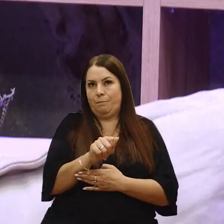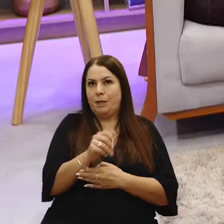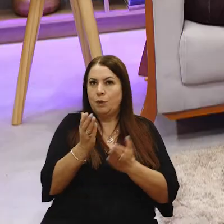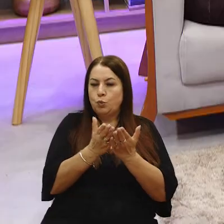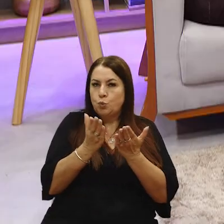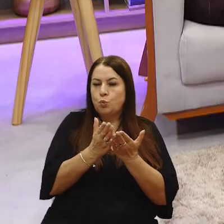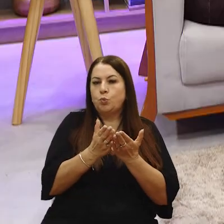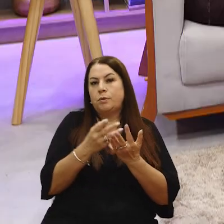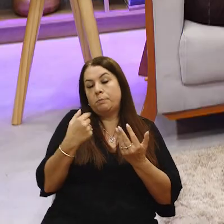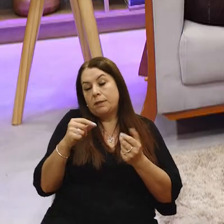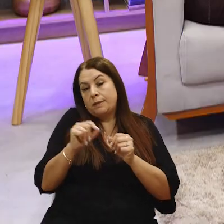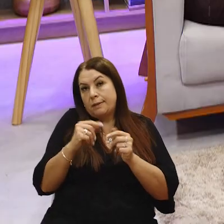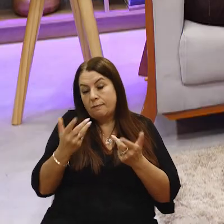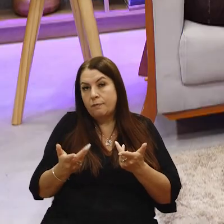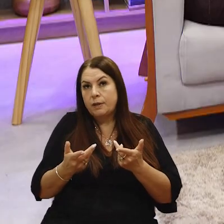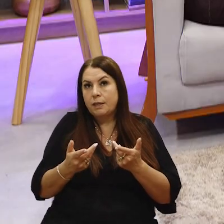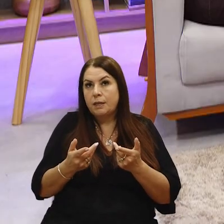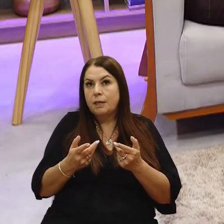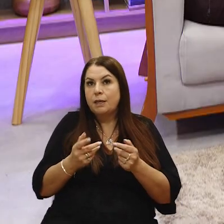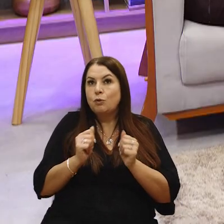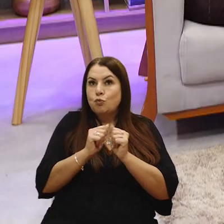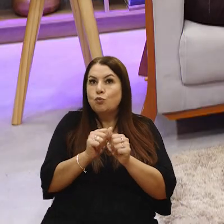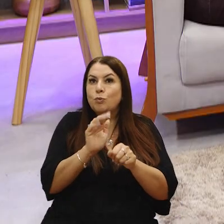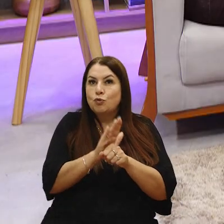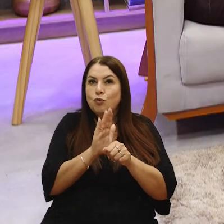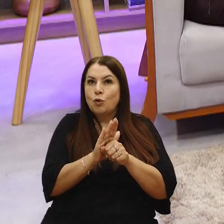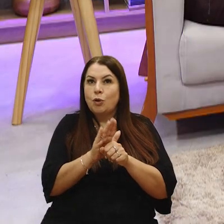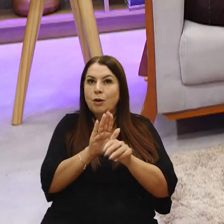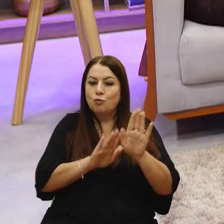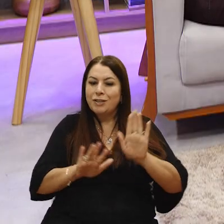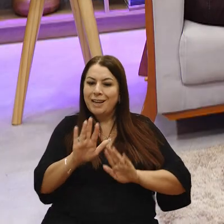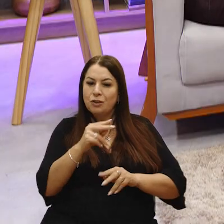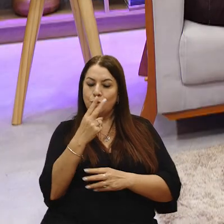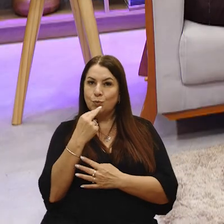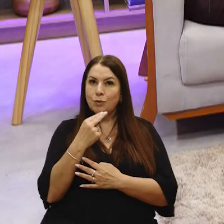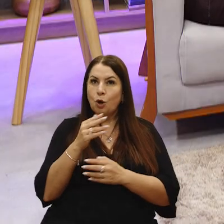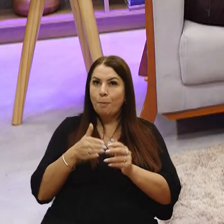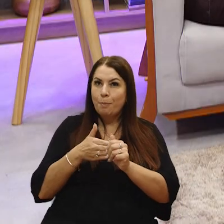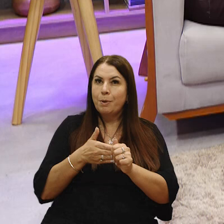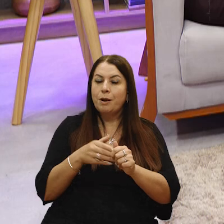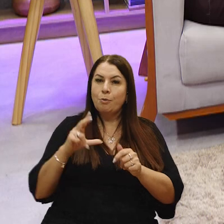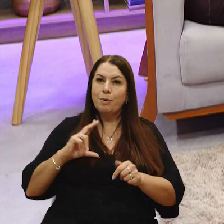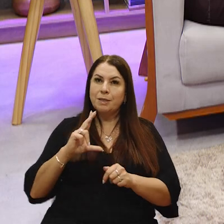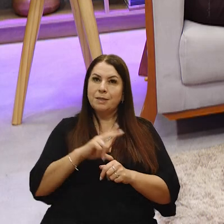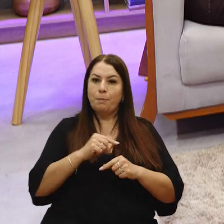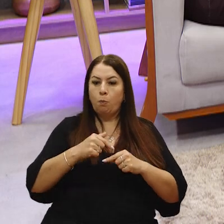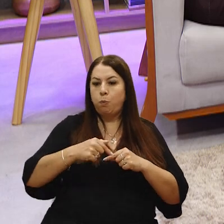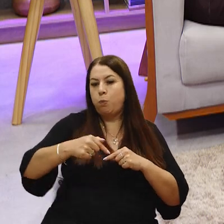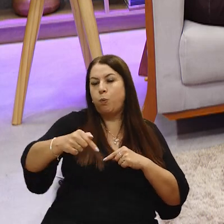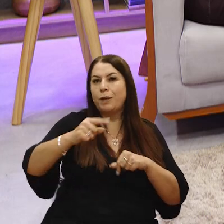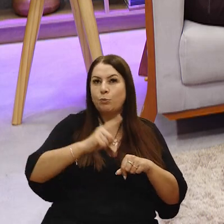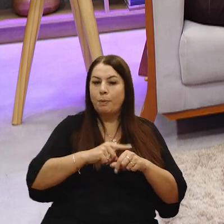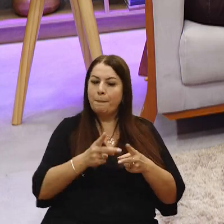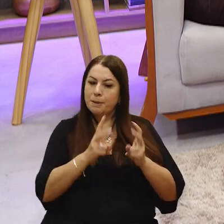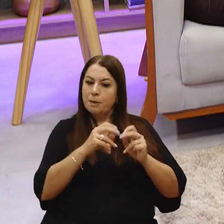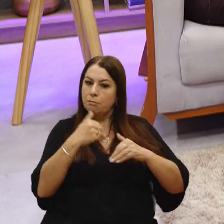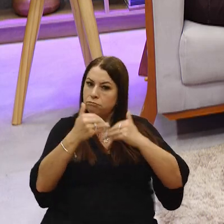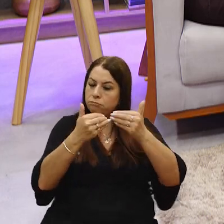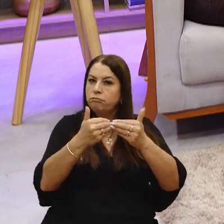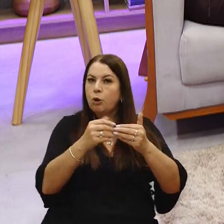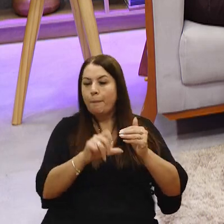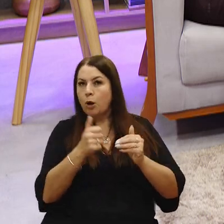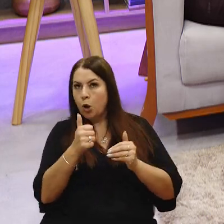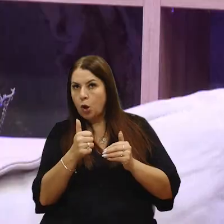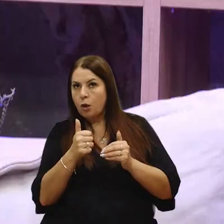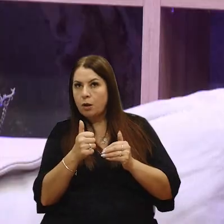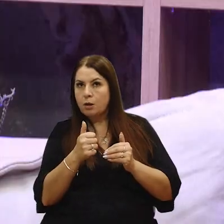então é uma das causas do ganho de peso, porque o carboidrato é mais fácil da gente consumir em quantidade, né? Ainda mais aqui na nossa região. Na nossa